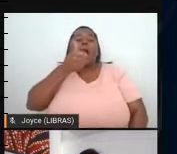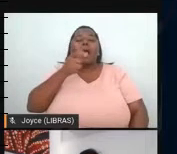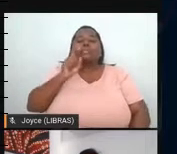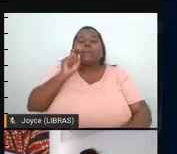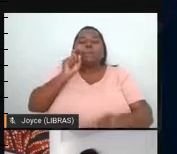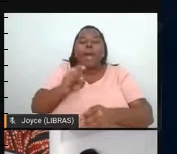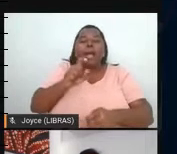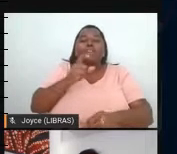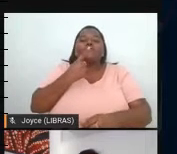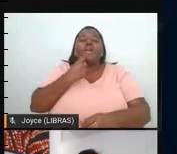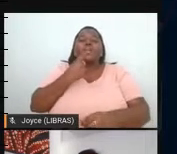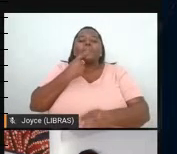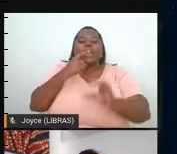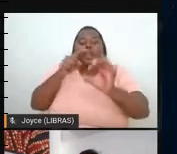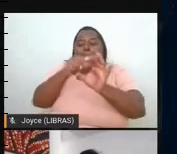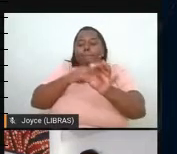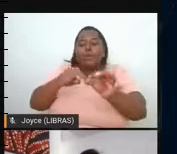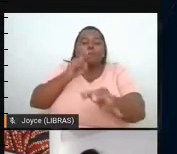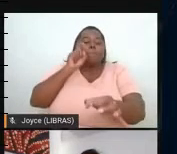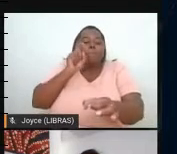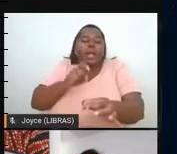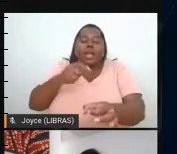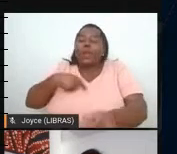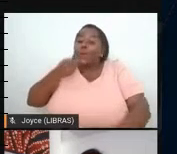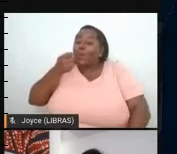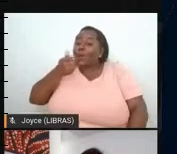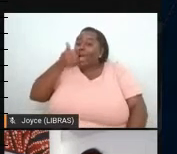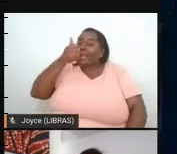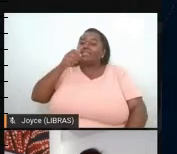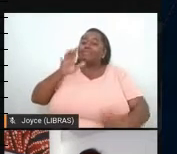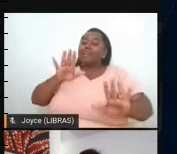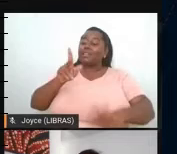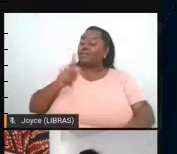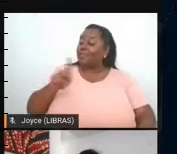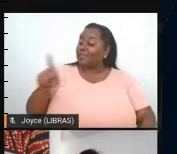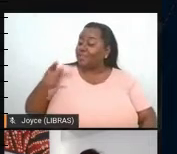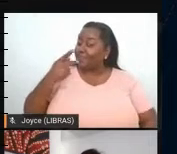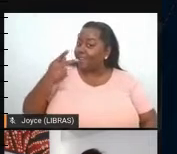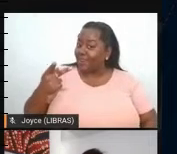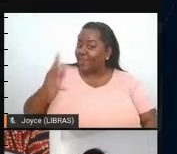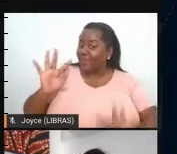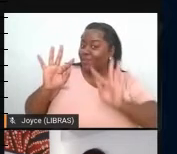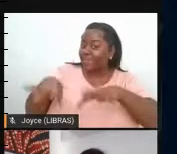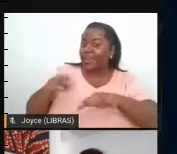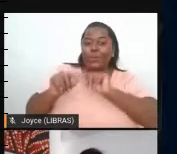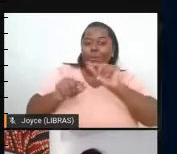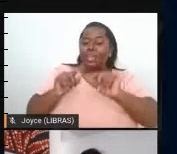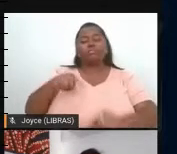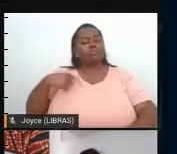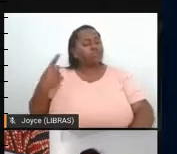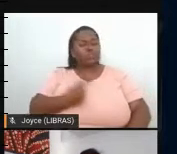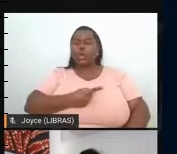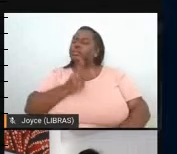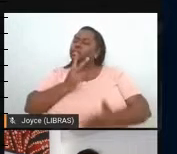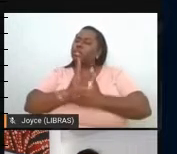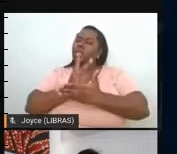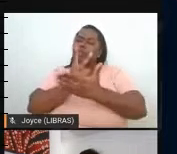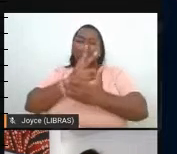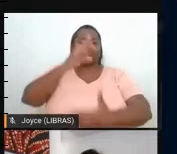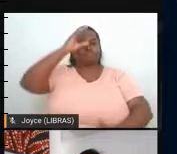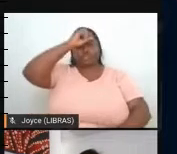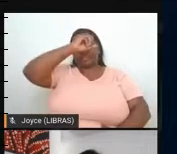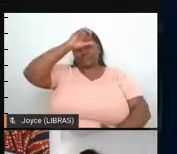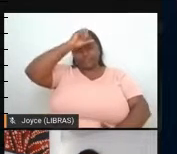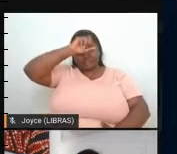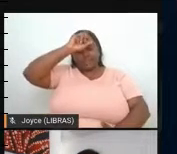mas como o professor terminou no final, né, falando que estamos todos aprendendo, eu me coloco aqui como